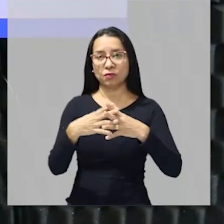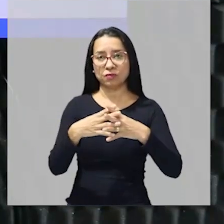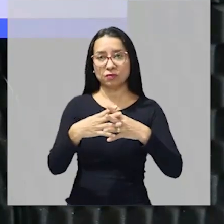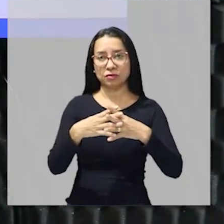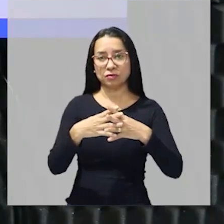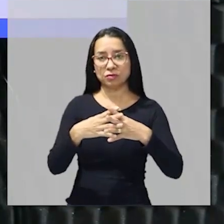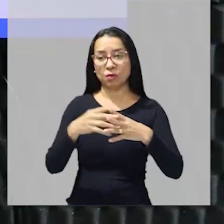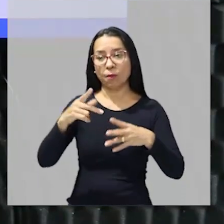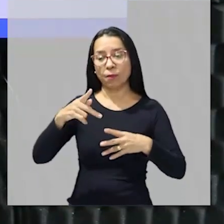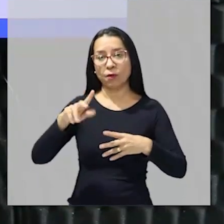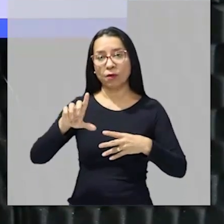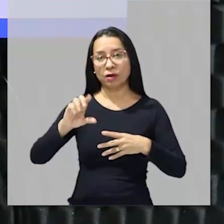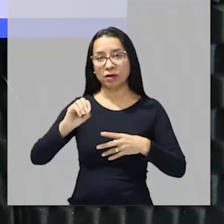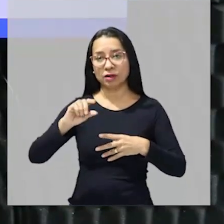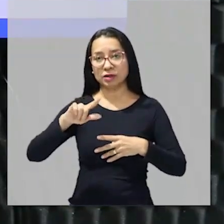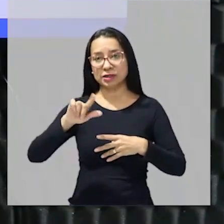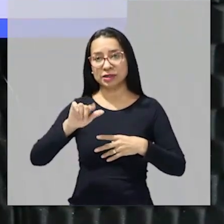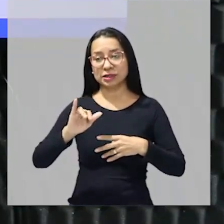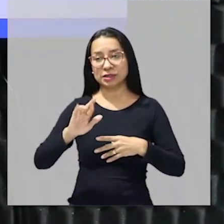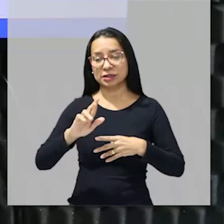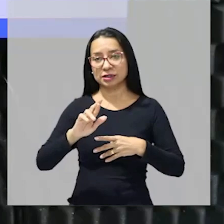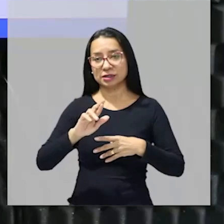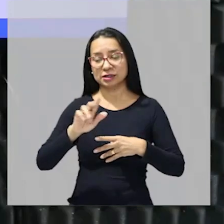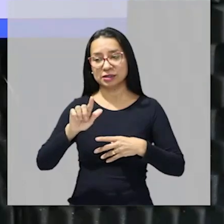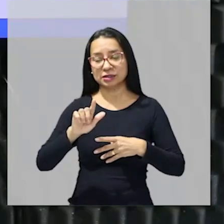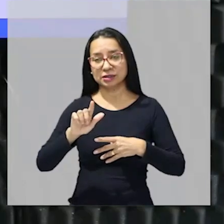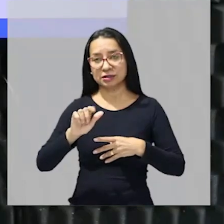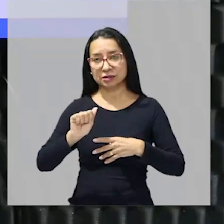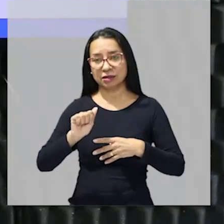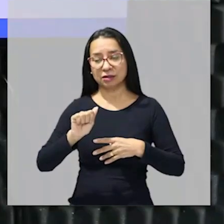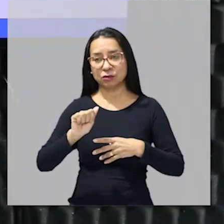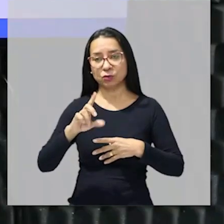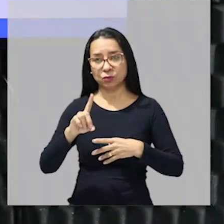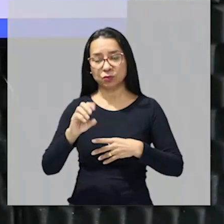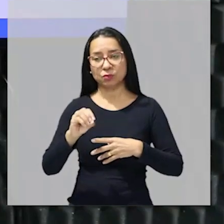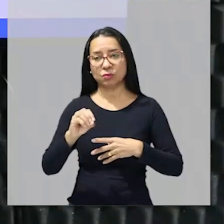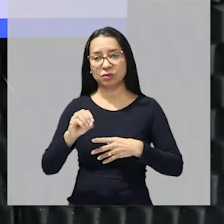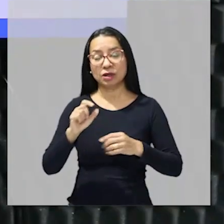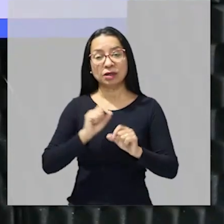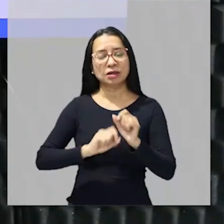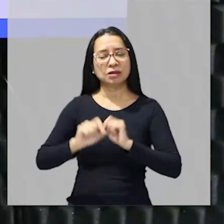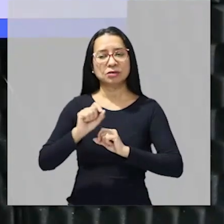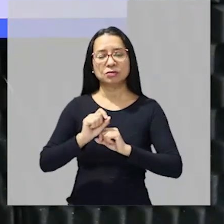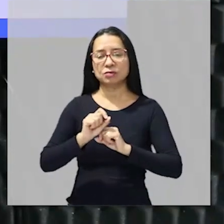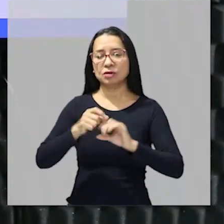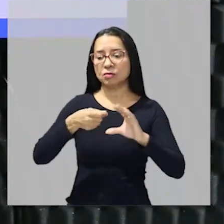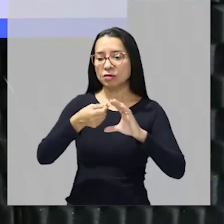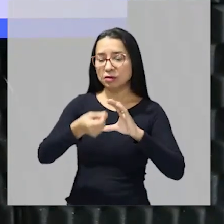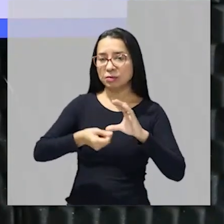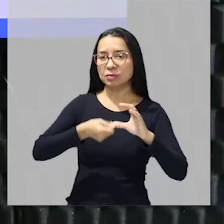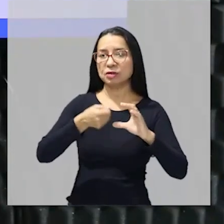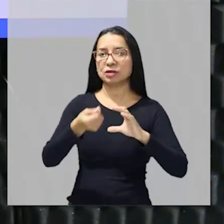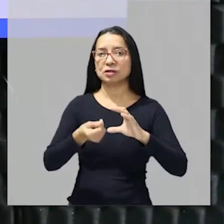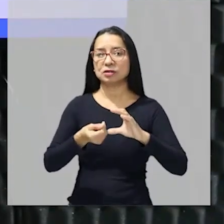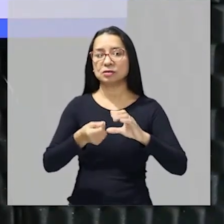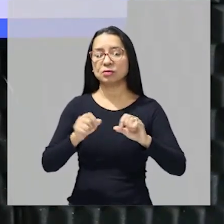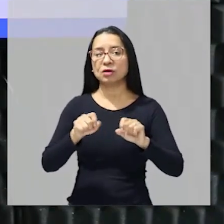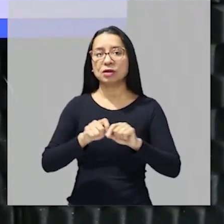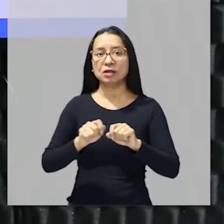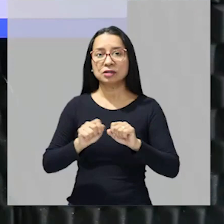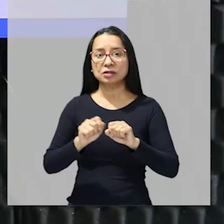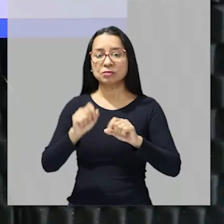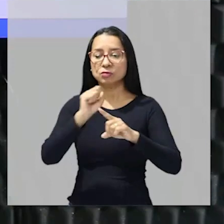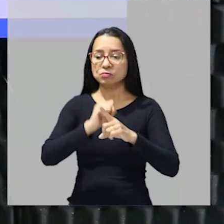político ideológico entre o capitalismo e o comunismo, que eu particularmente gosto de chamar de